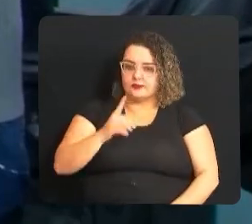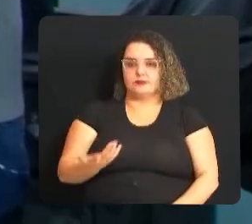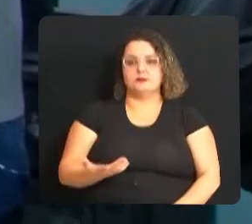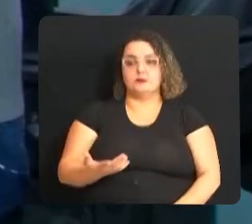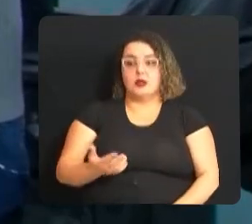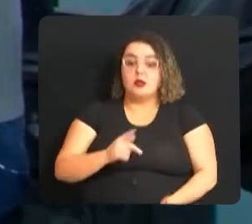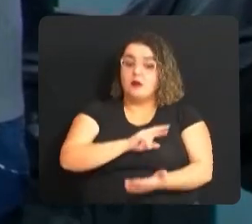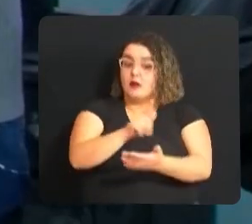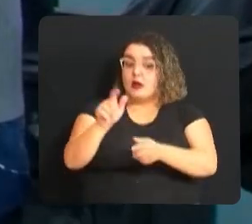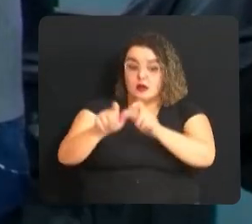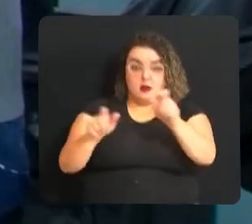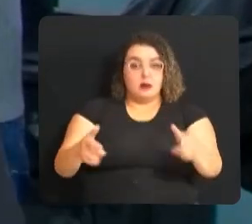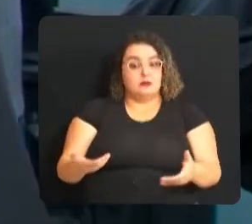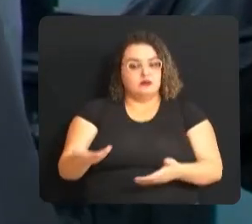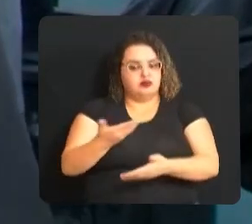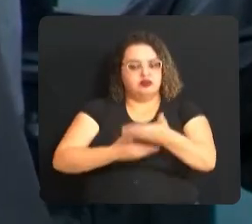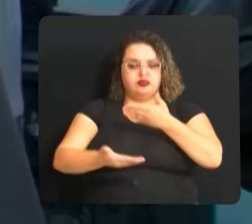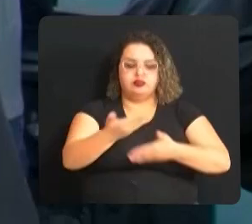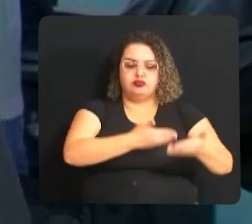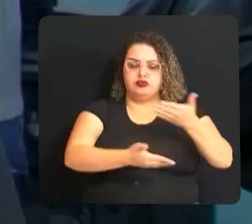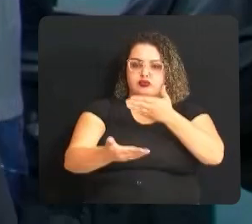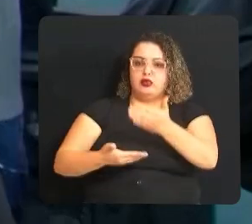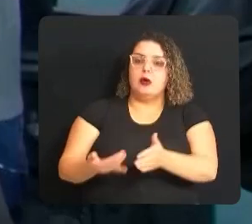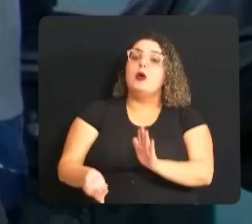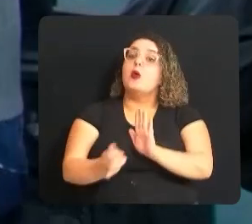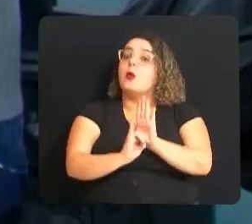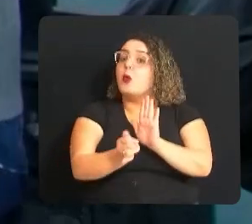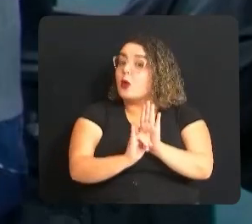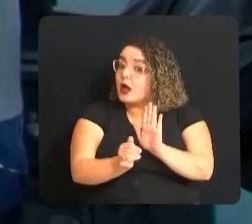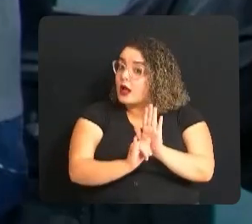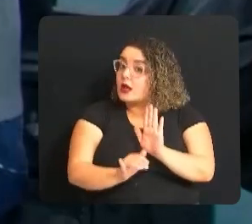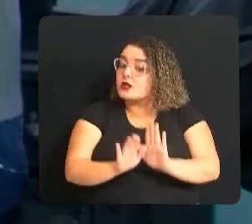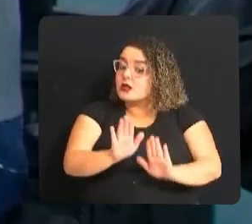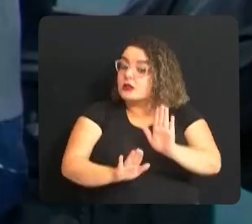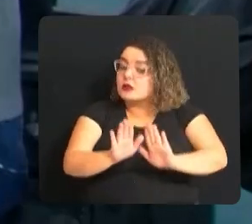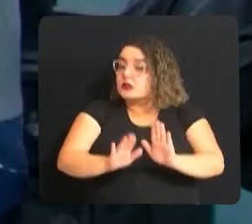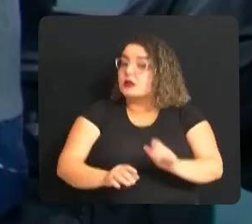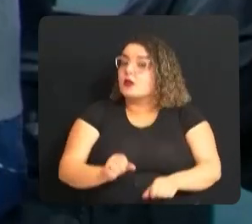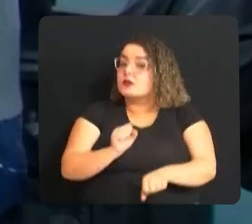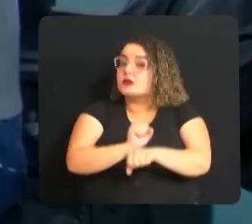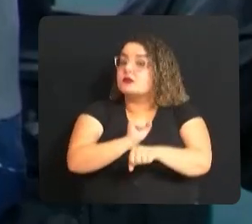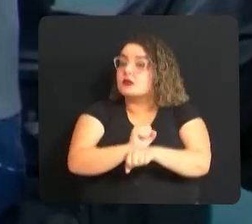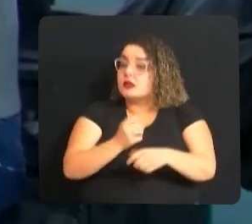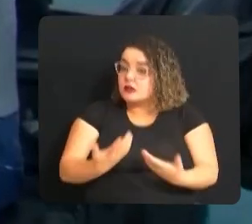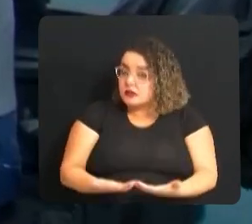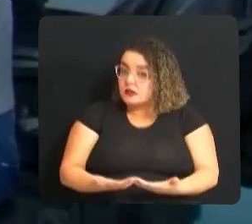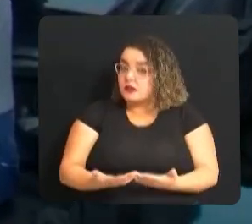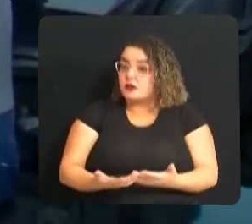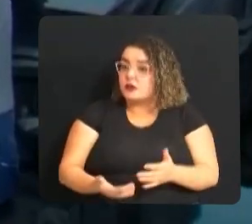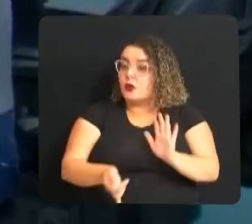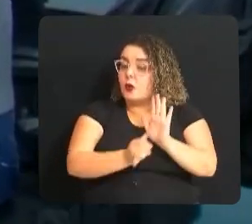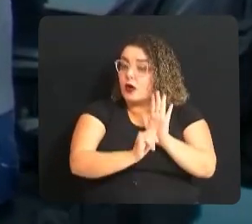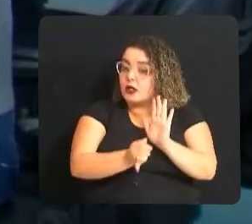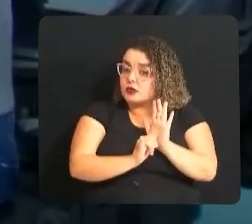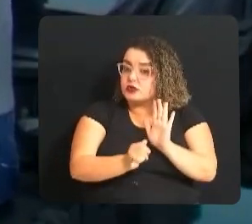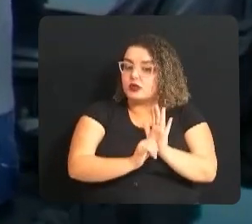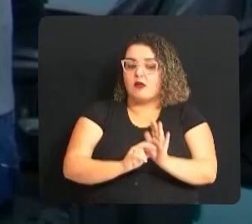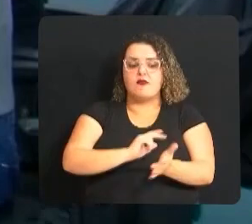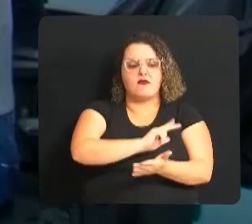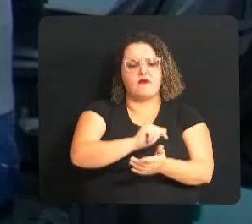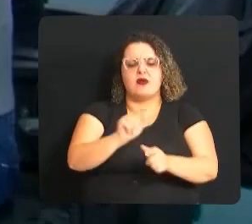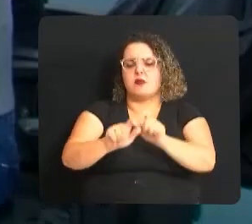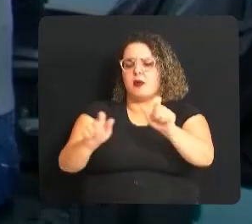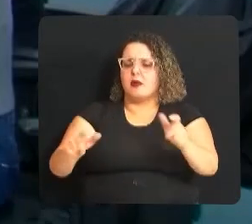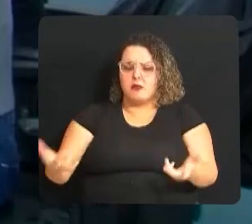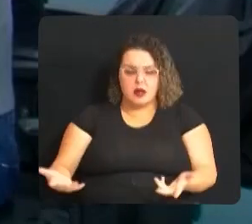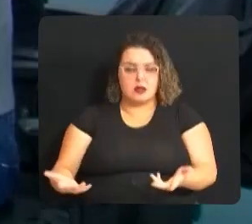desapropriações. Então nós estamos aguardando agora o edital. Nós fizemos a nossa parte no sentido de envolver vários munícipes